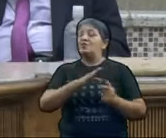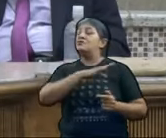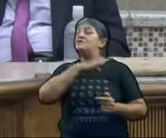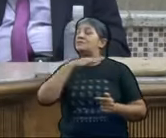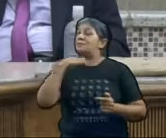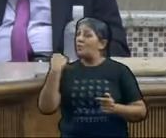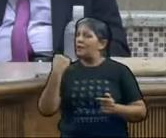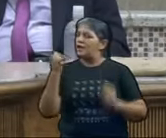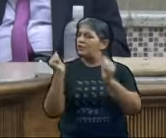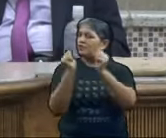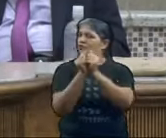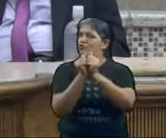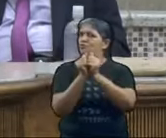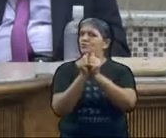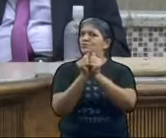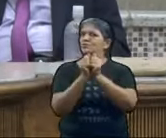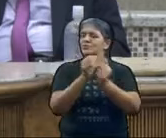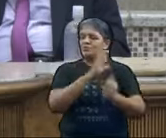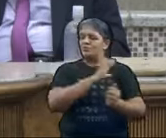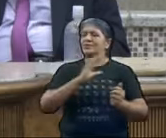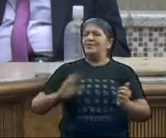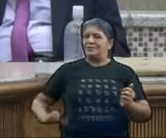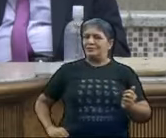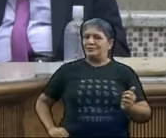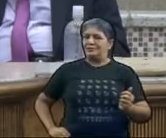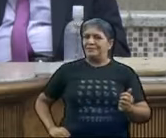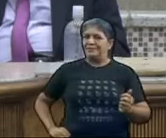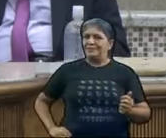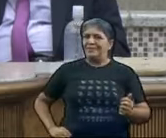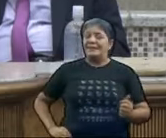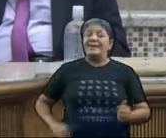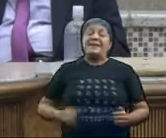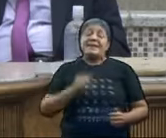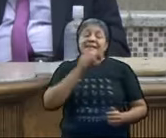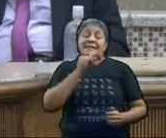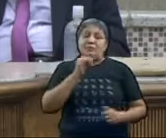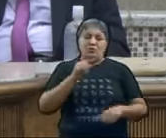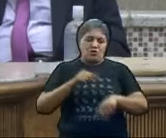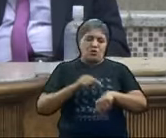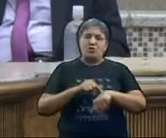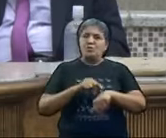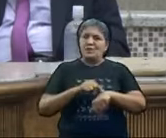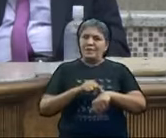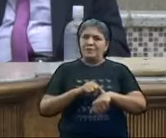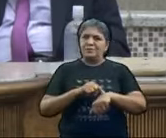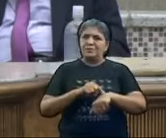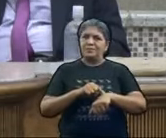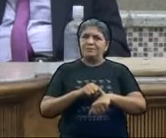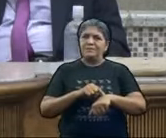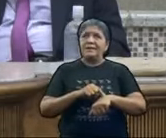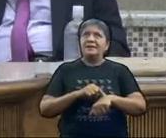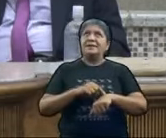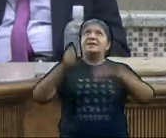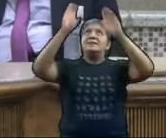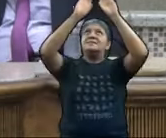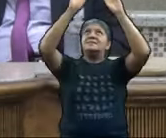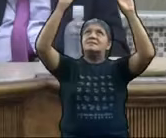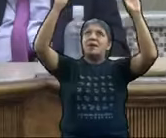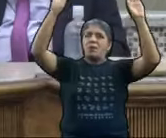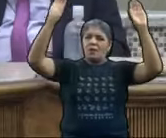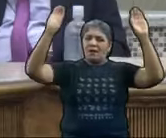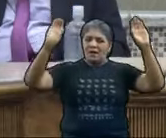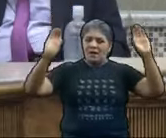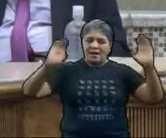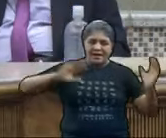haver uma mistura da habitação de Deus nesta época aqui, entre céus e terra. O bispo